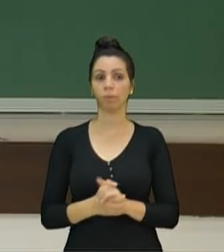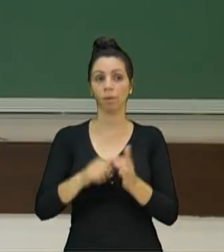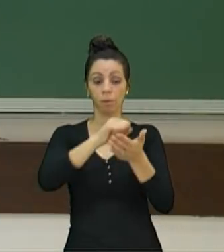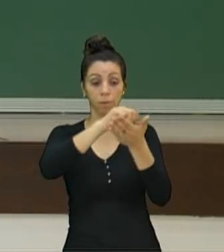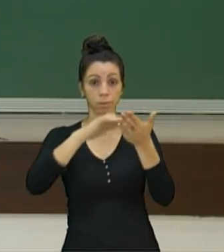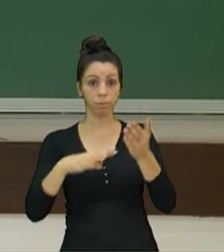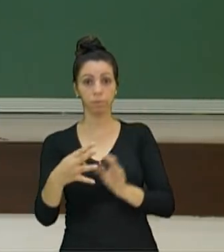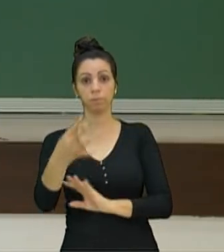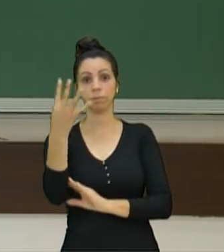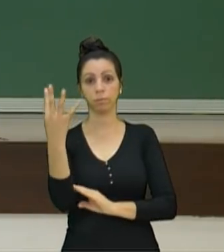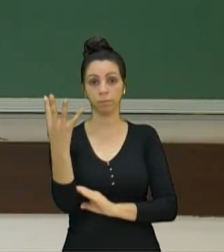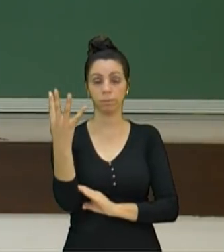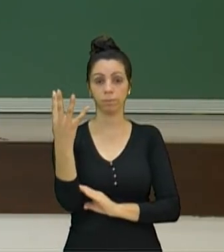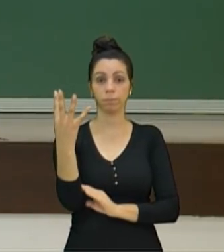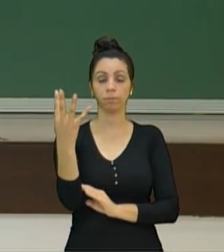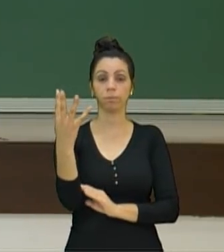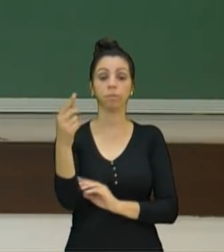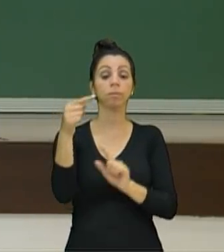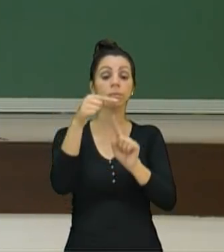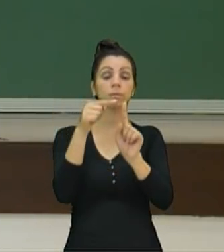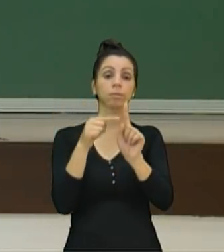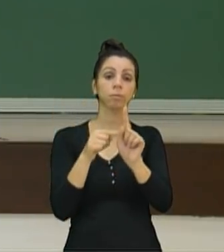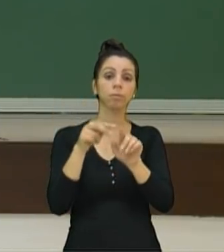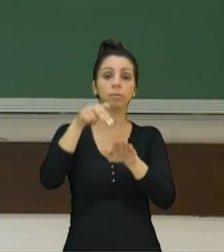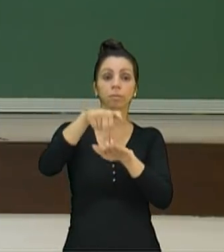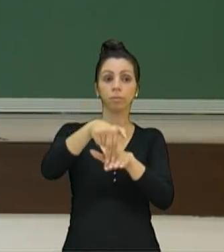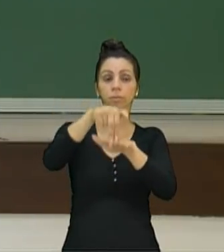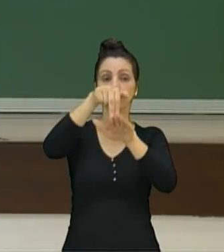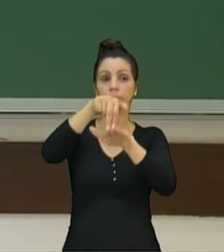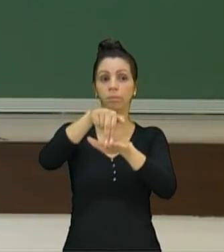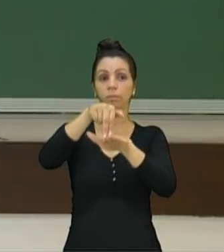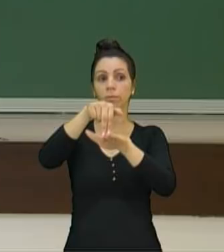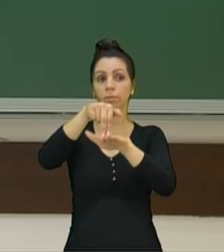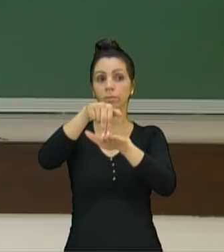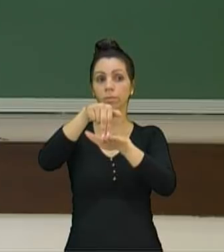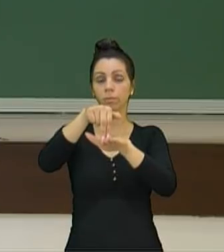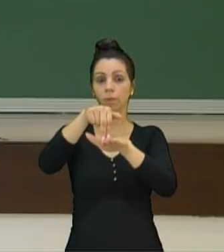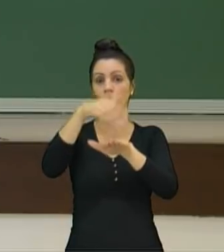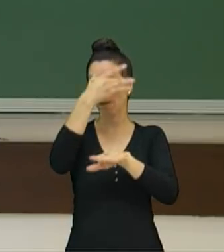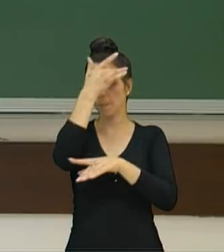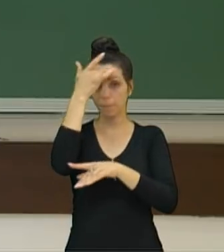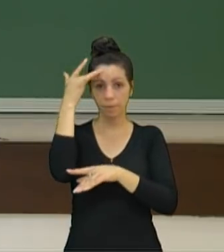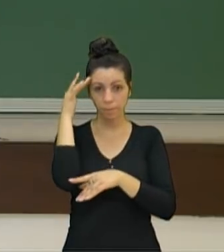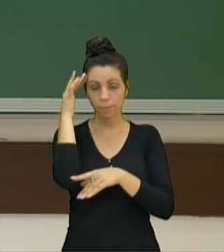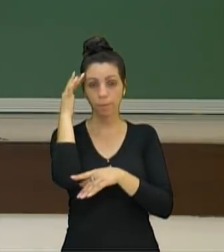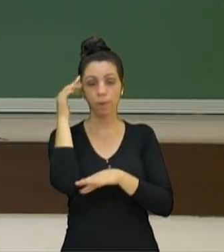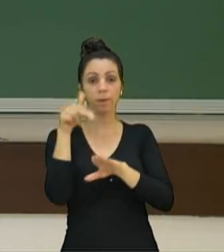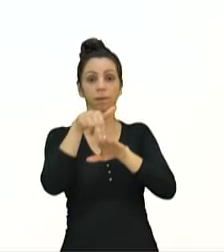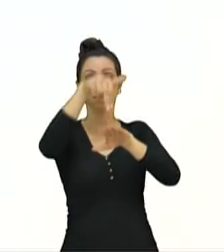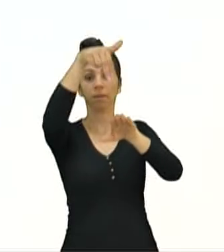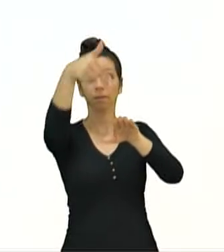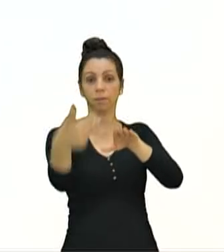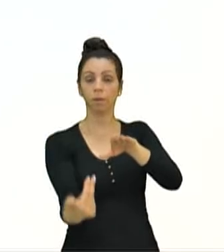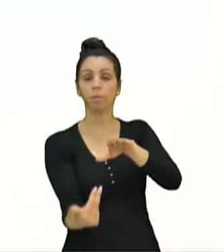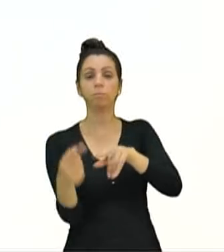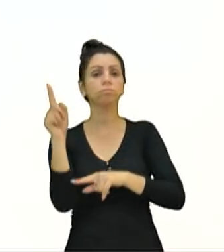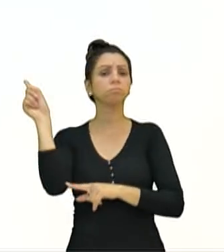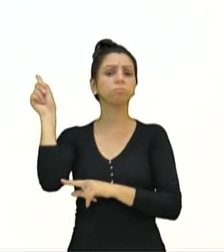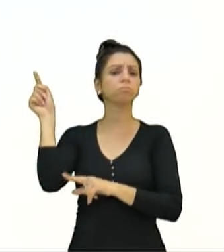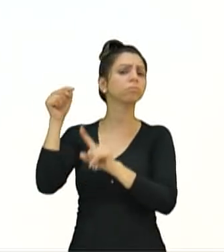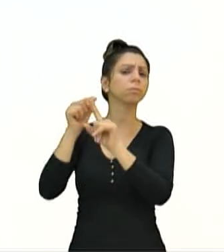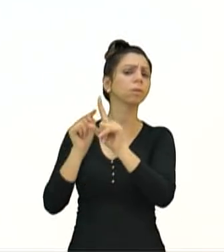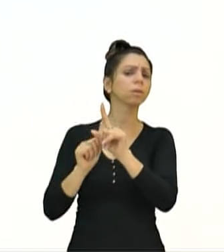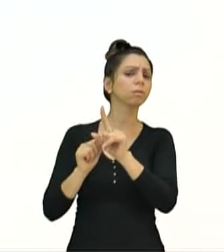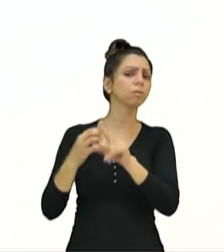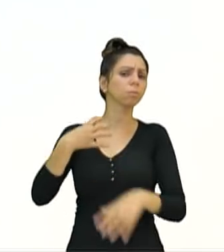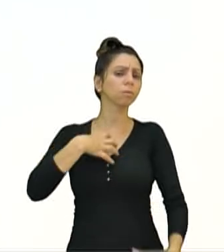Atividade 4 agora. Que tipo de salto a saltadora executa na imagem? Então, vocês têm